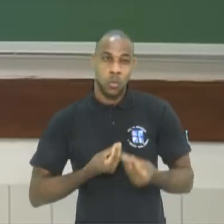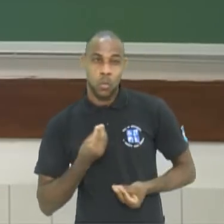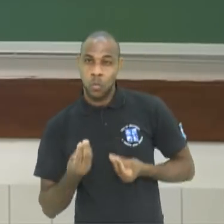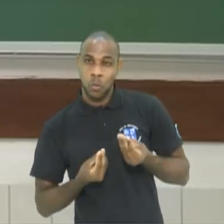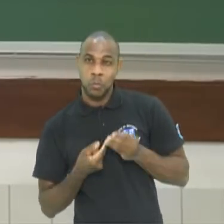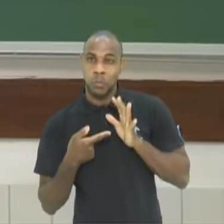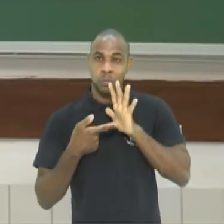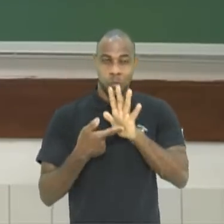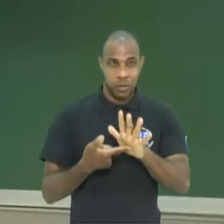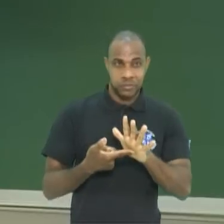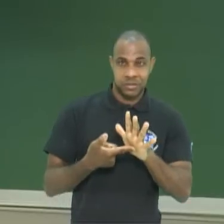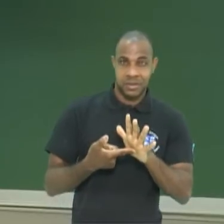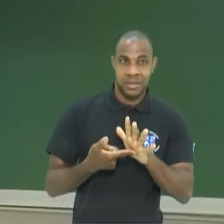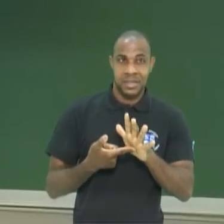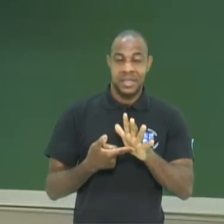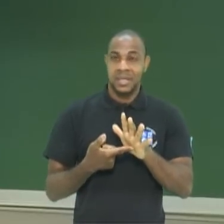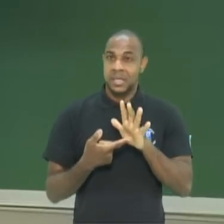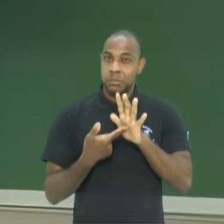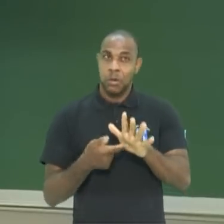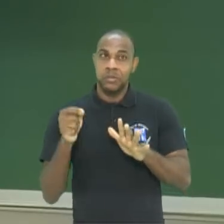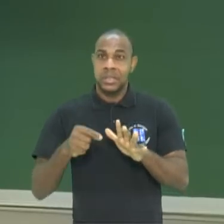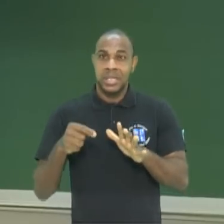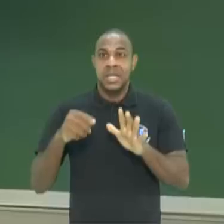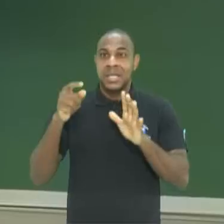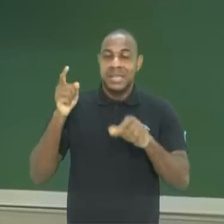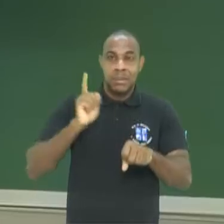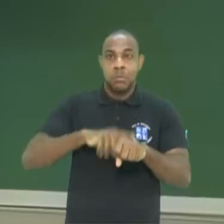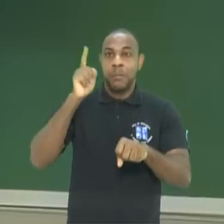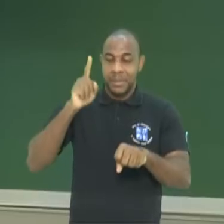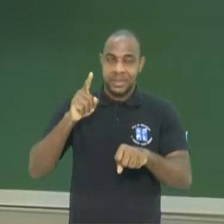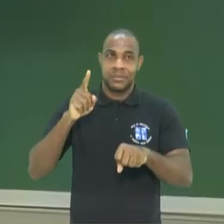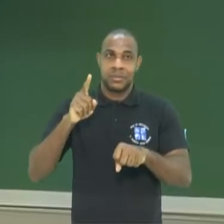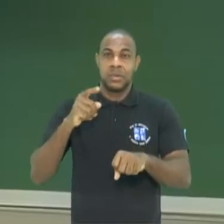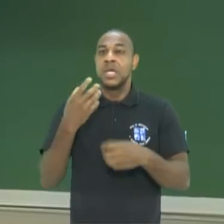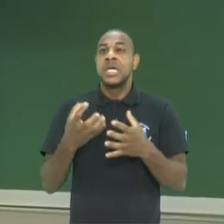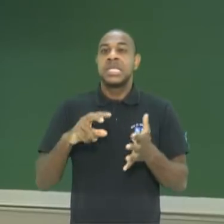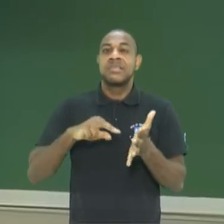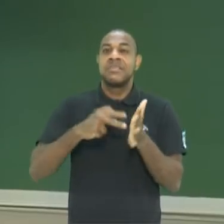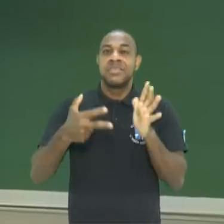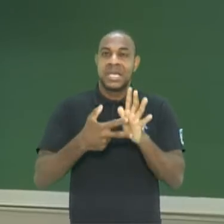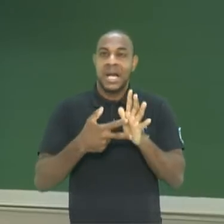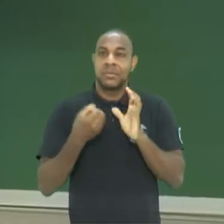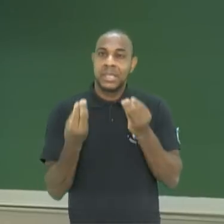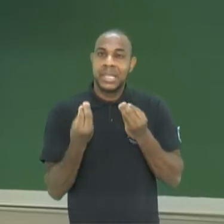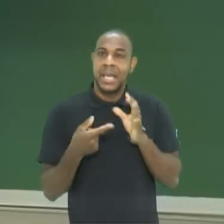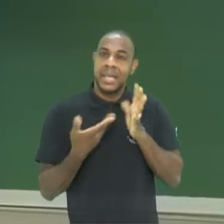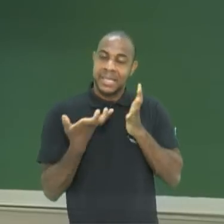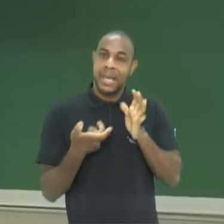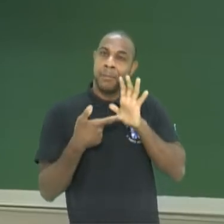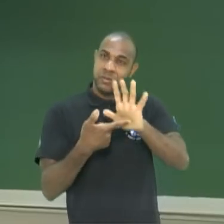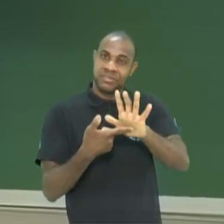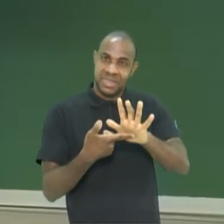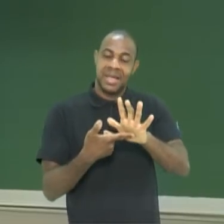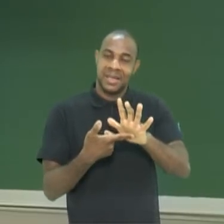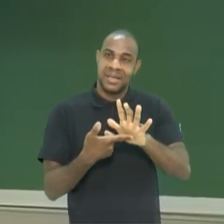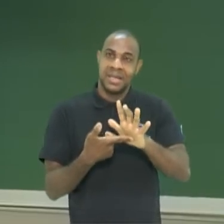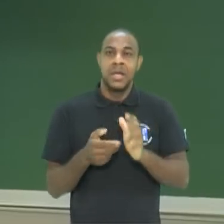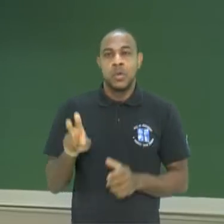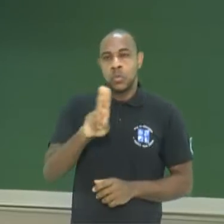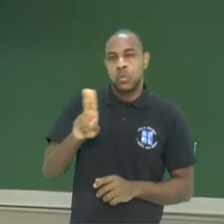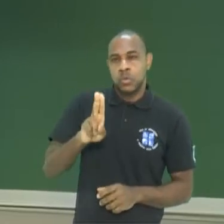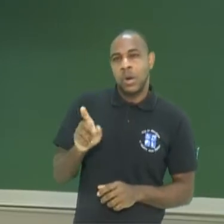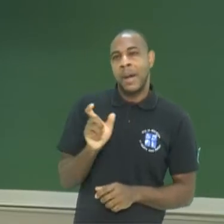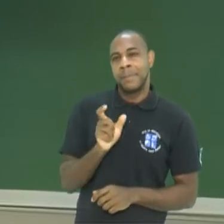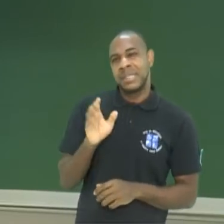essas palavras exercem ali naquele momento. Que sentido que ela está querendo transmitir. Será que eu utilizei a